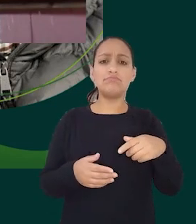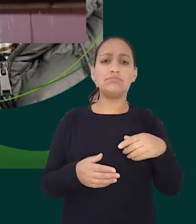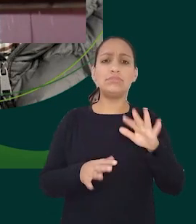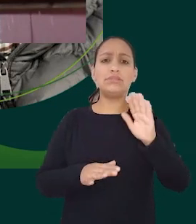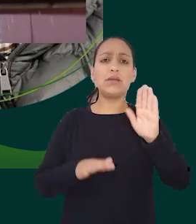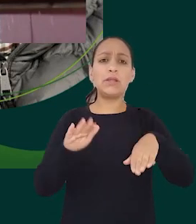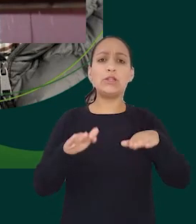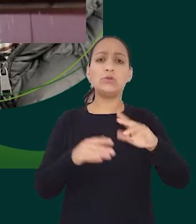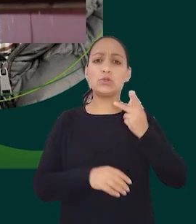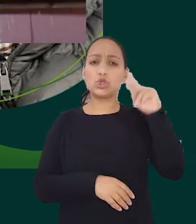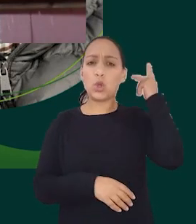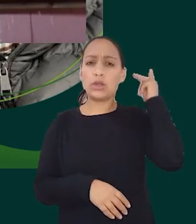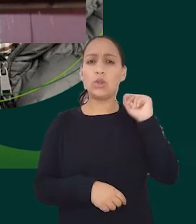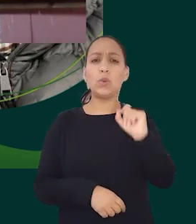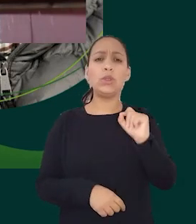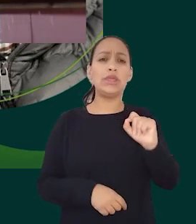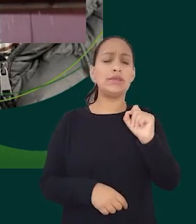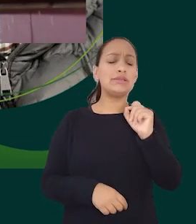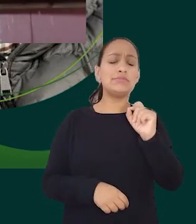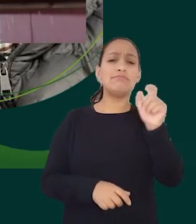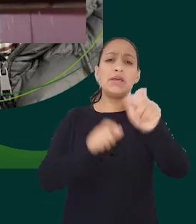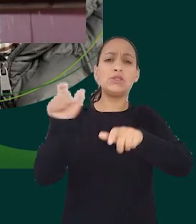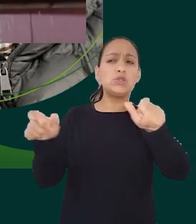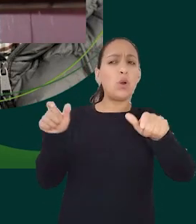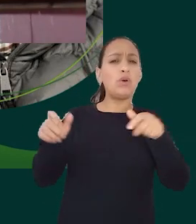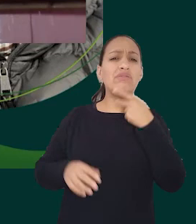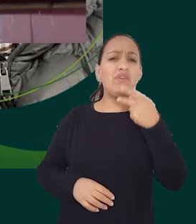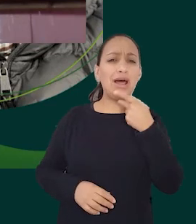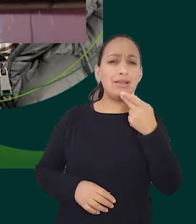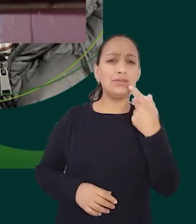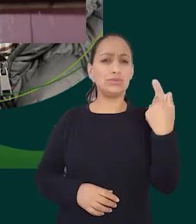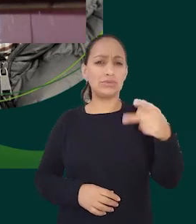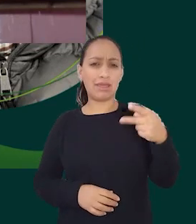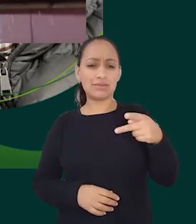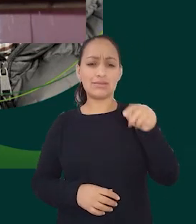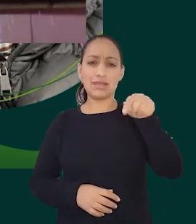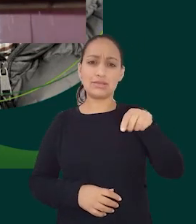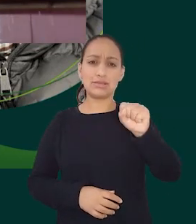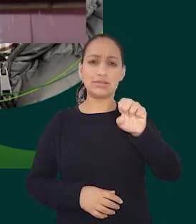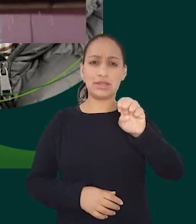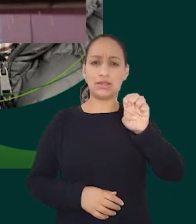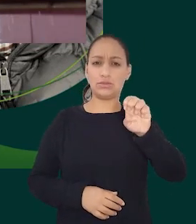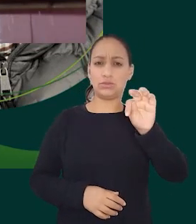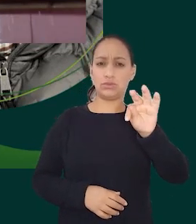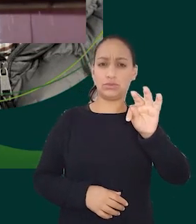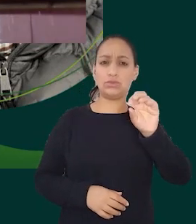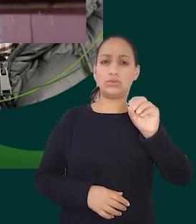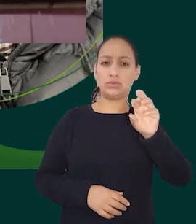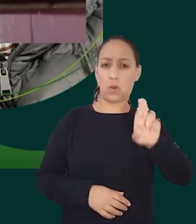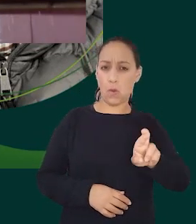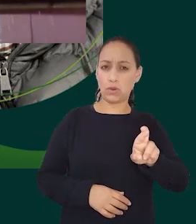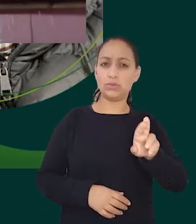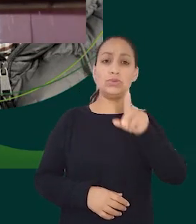estão falando sobre essa empresa ou esse setor no Twitter. Então a gente vai usar